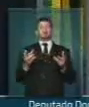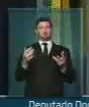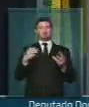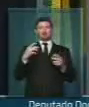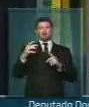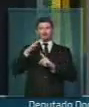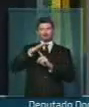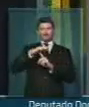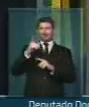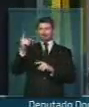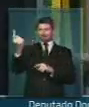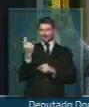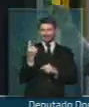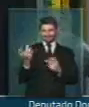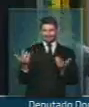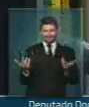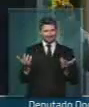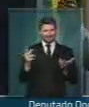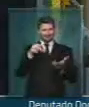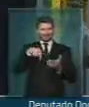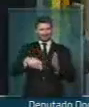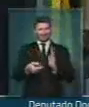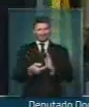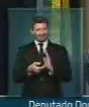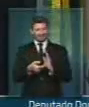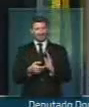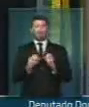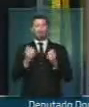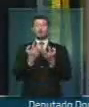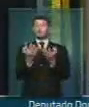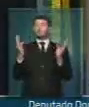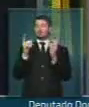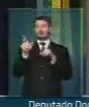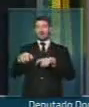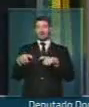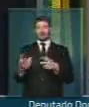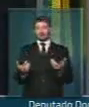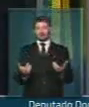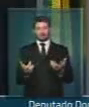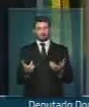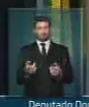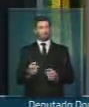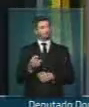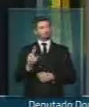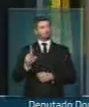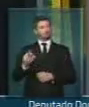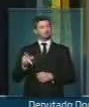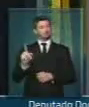feira ou se eu venho de uma exposição agrícola. Nada disso.